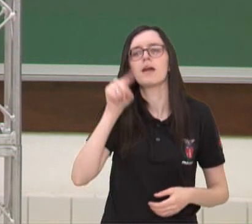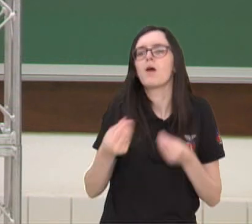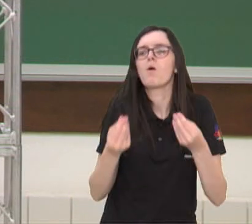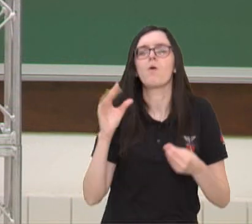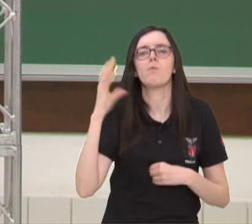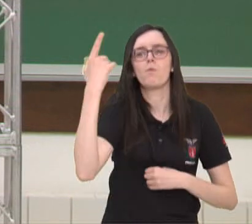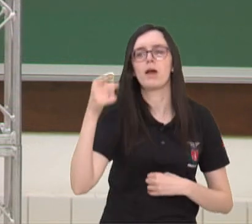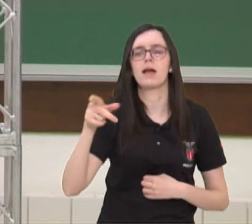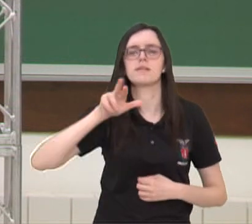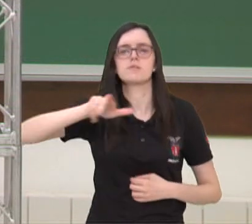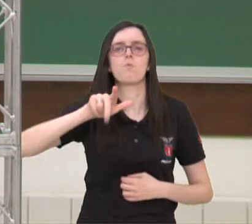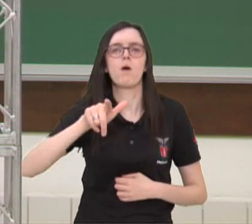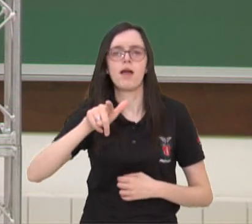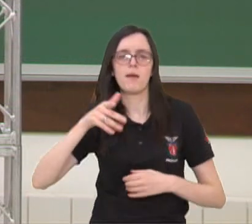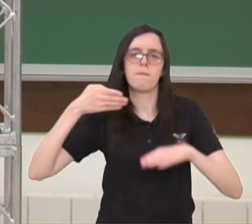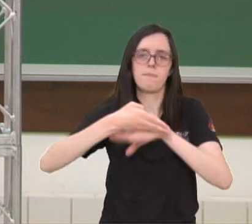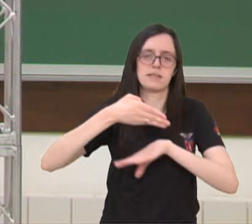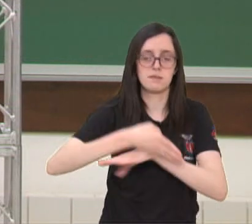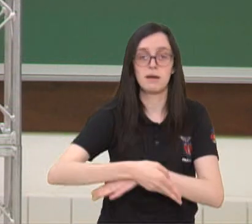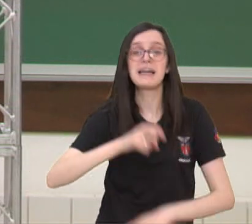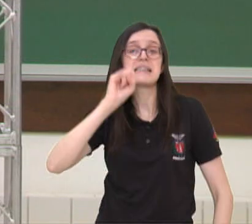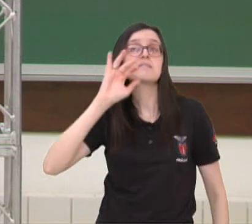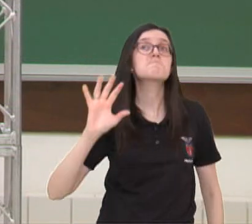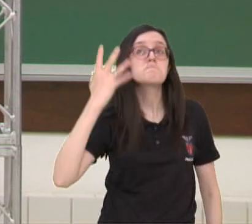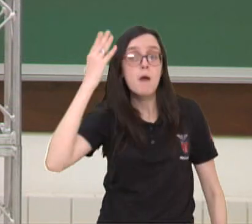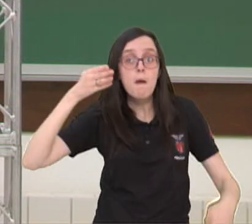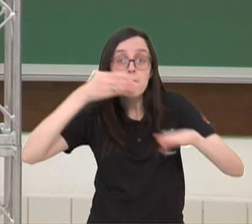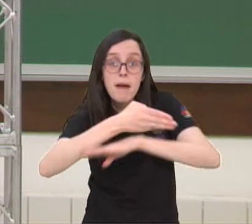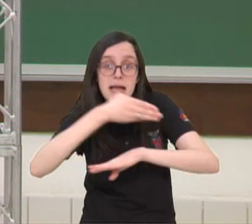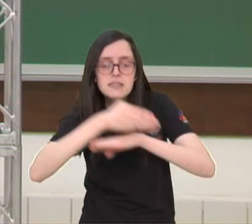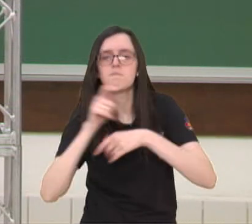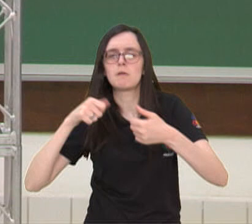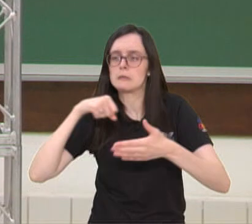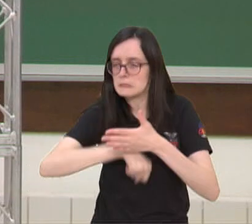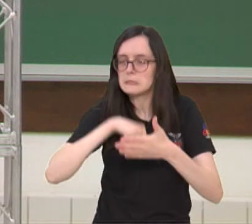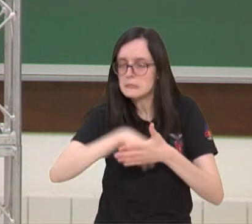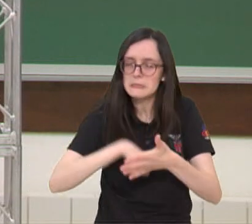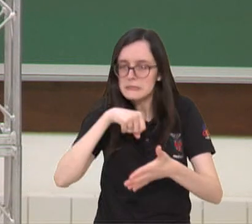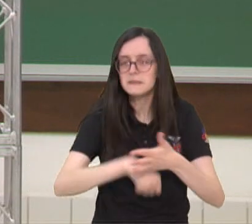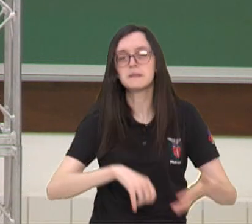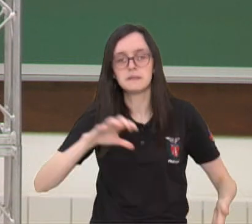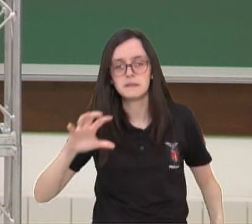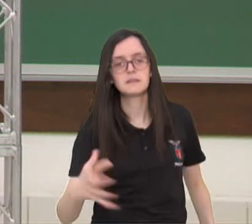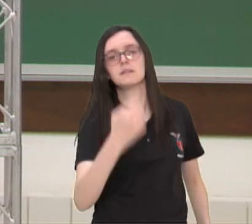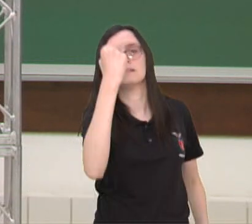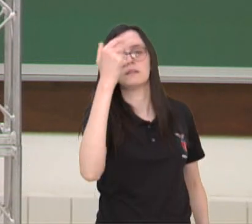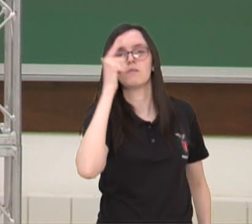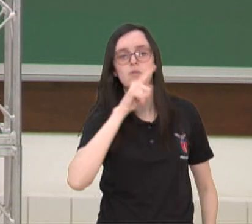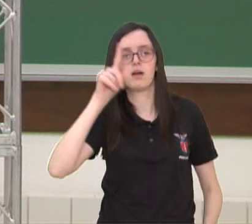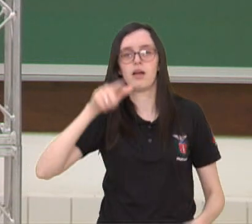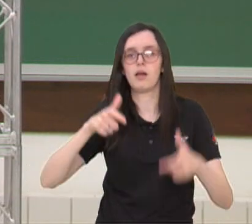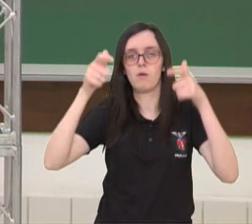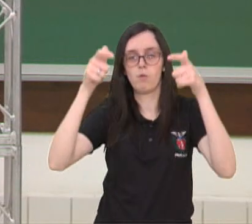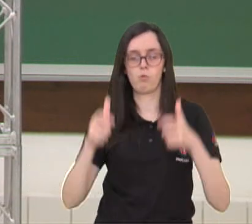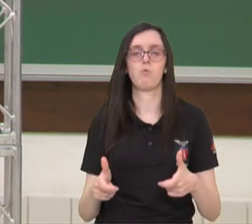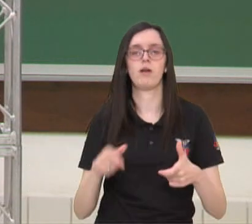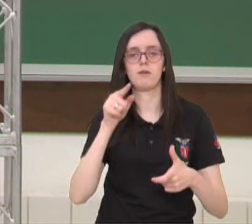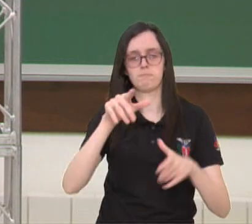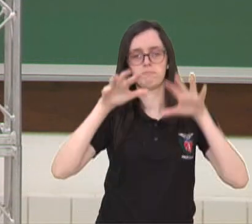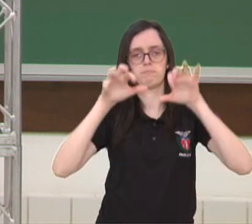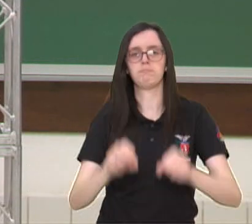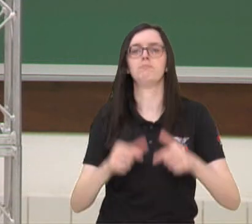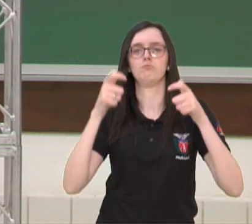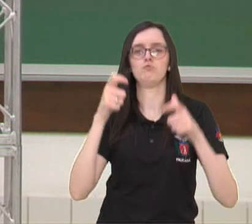praticamente não participa. E se participa, ele precisa lutar e conquistar um espaço dentro